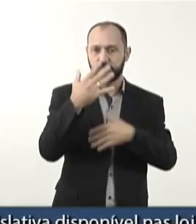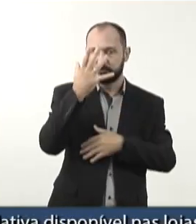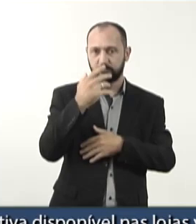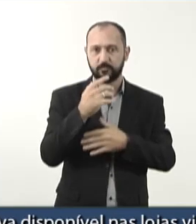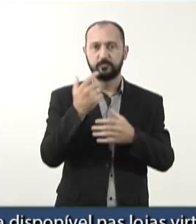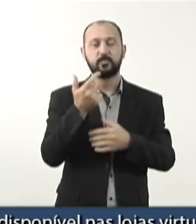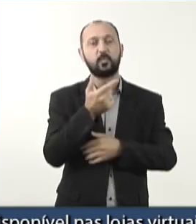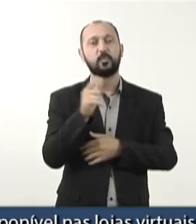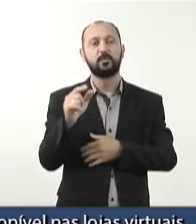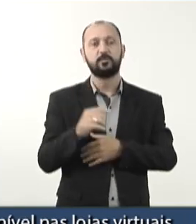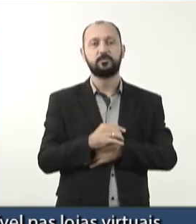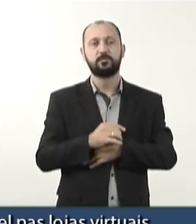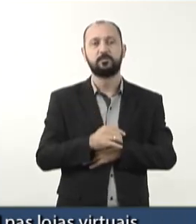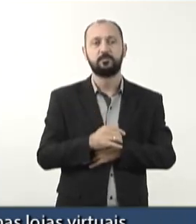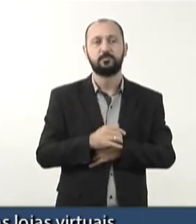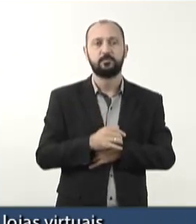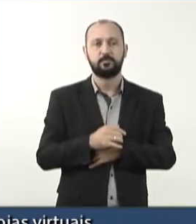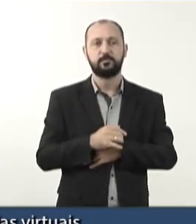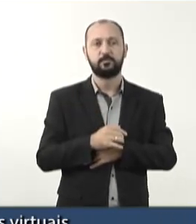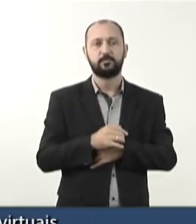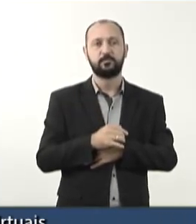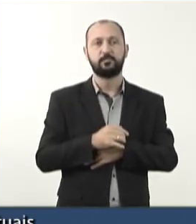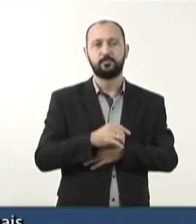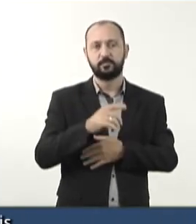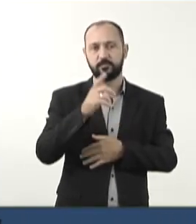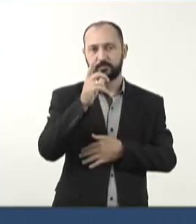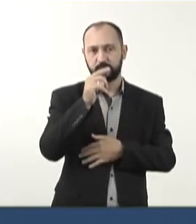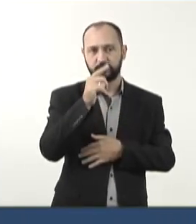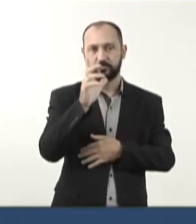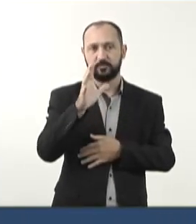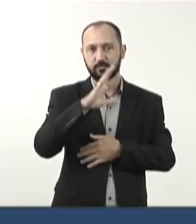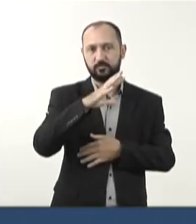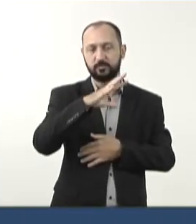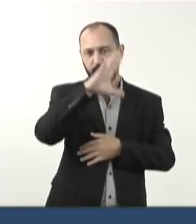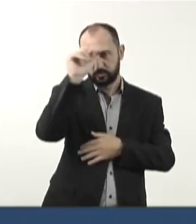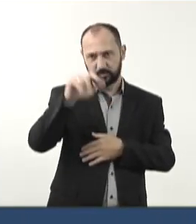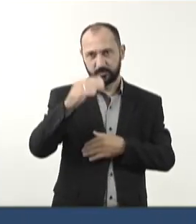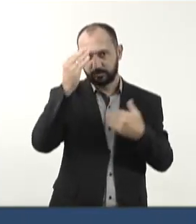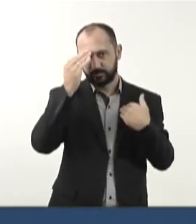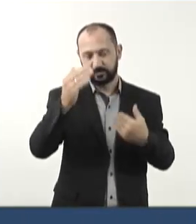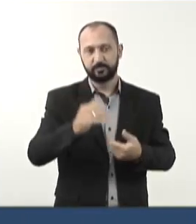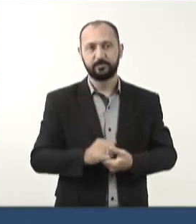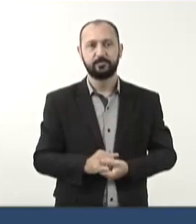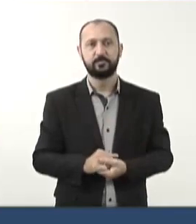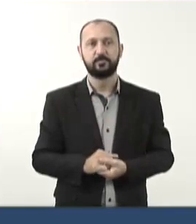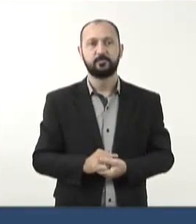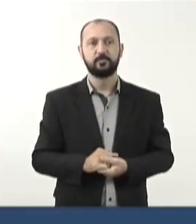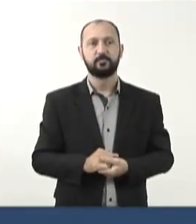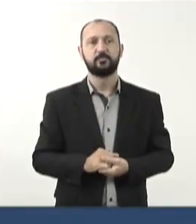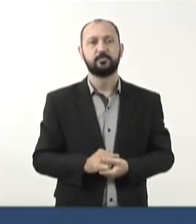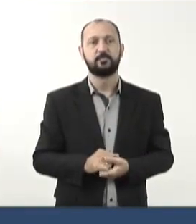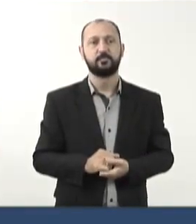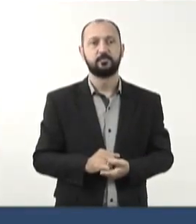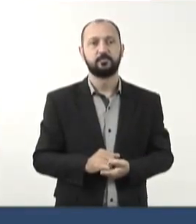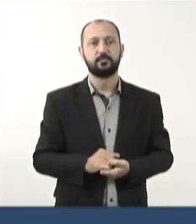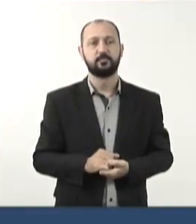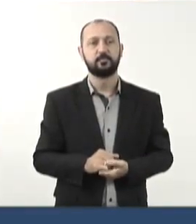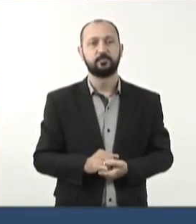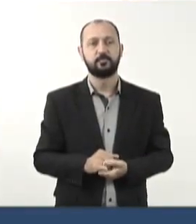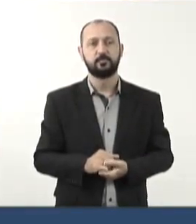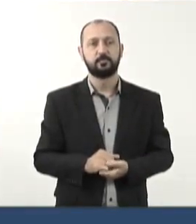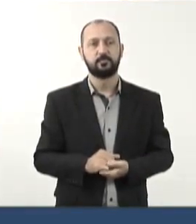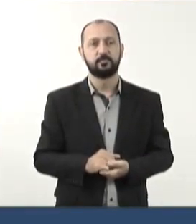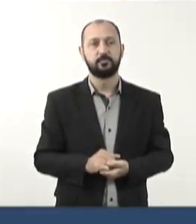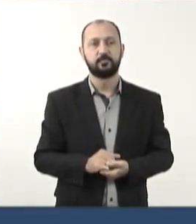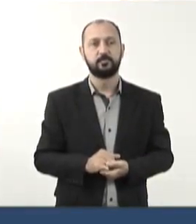sobre outras áreas em torno da água no Mato Grosso do Sul. Obrigada, deputado. Eu que agradeço e incorporo a fala de